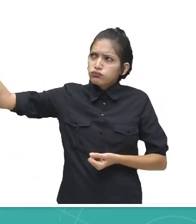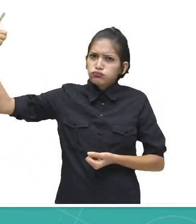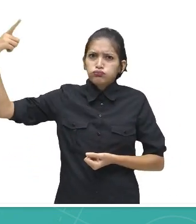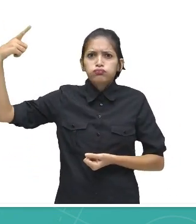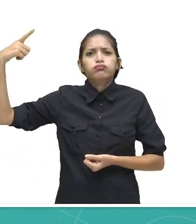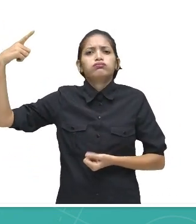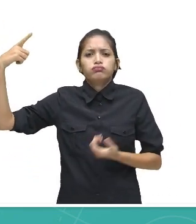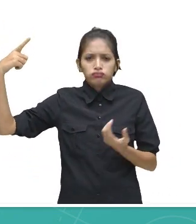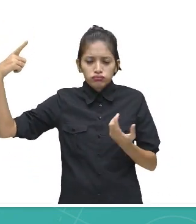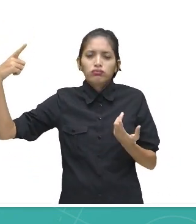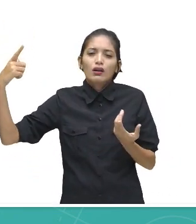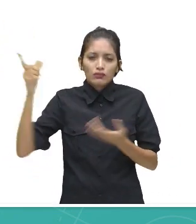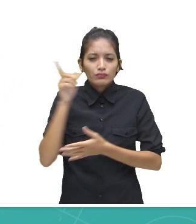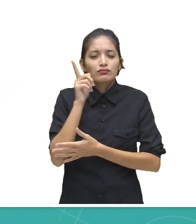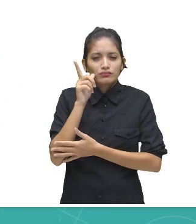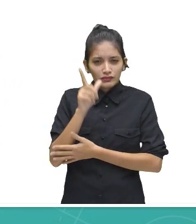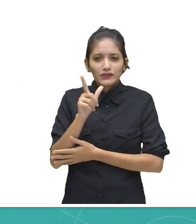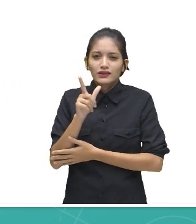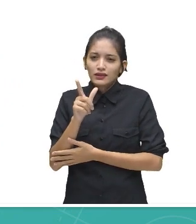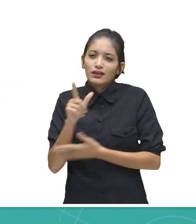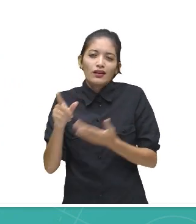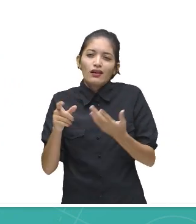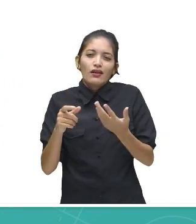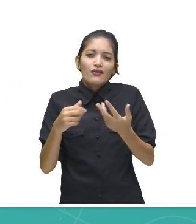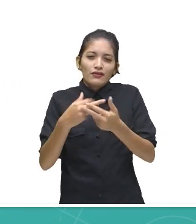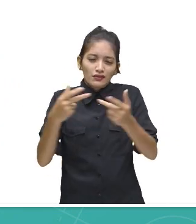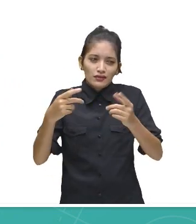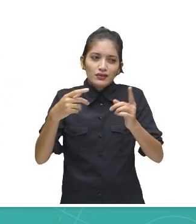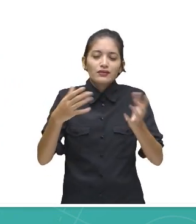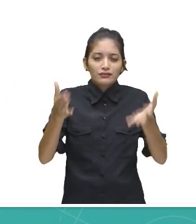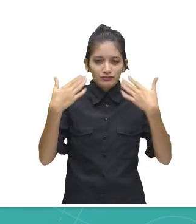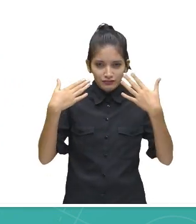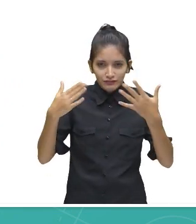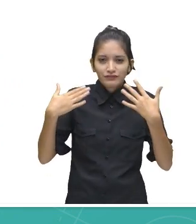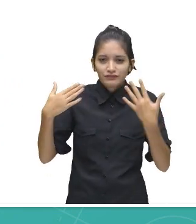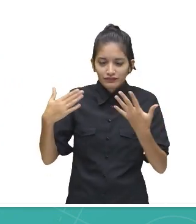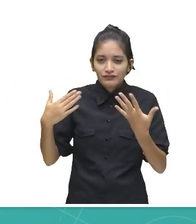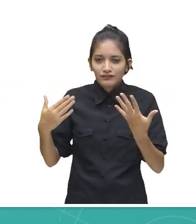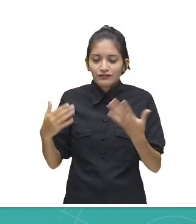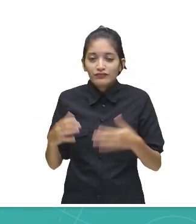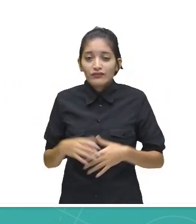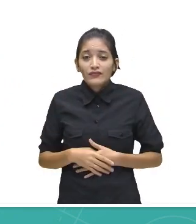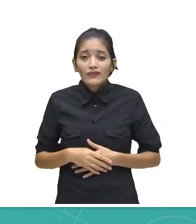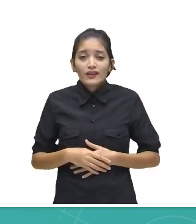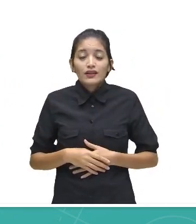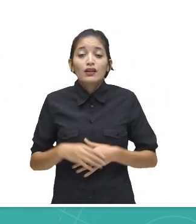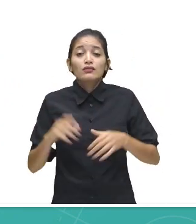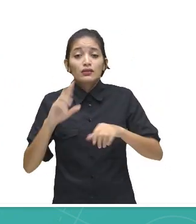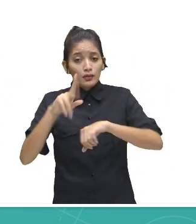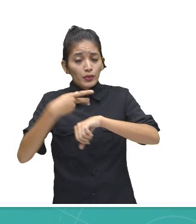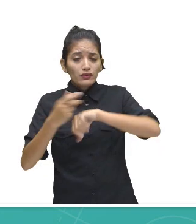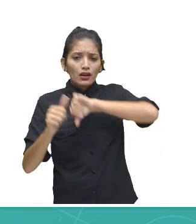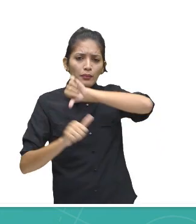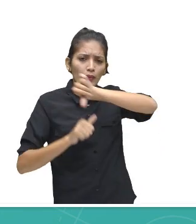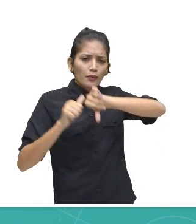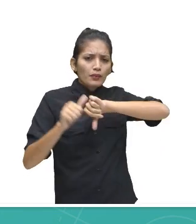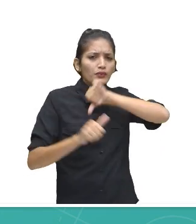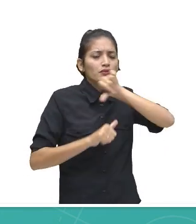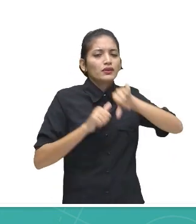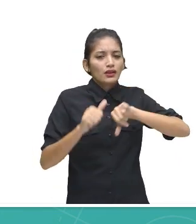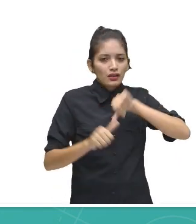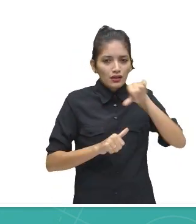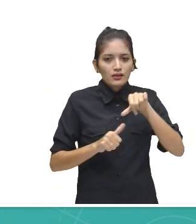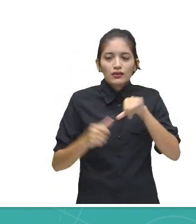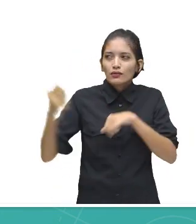Vai ser verão lá, primavera, e durante o inverno para eles lá, a temperatura vai ser bem menor, a